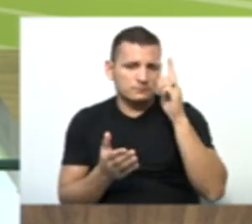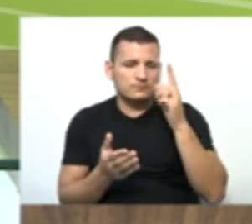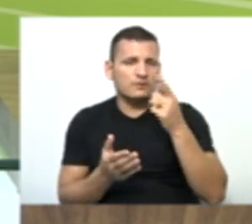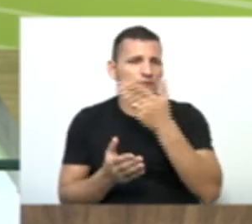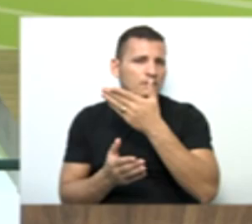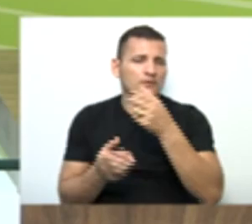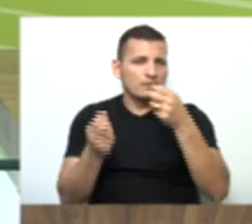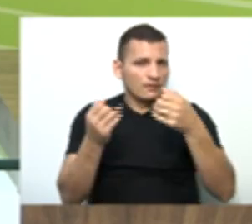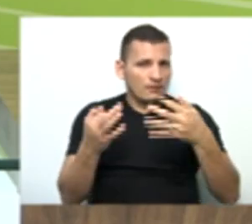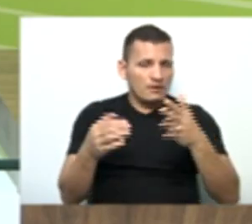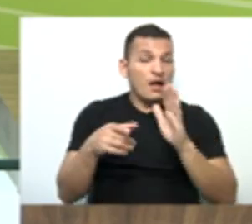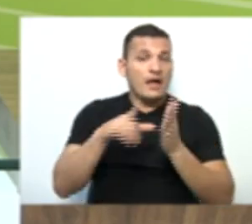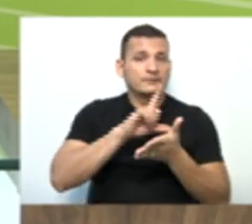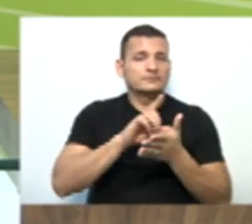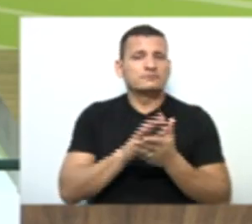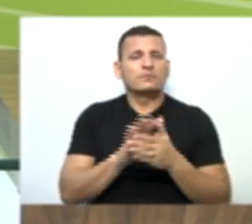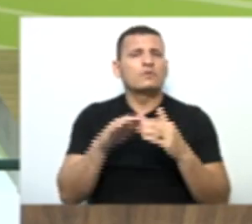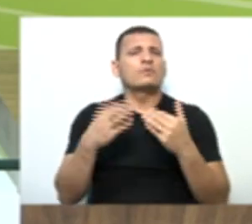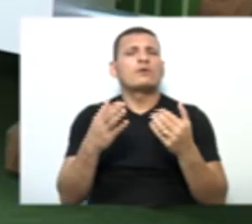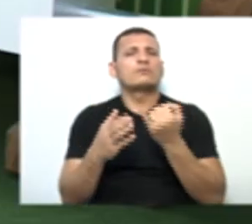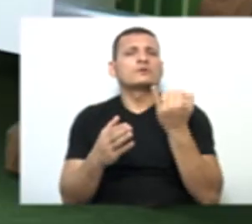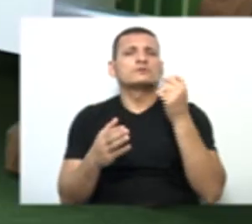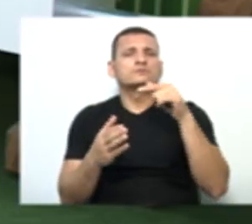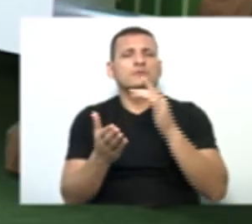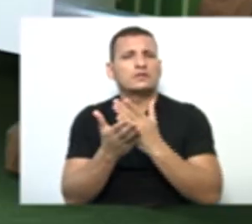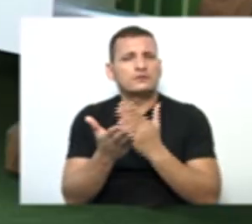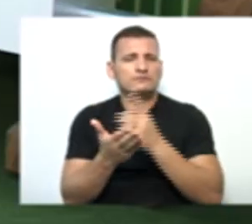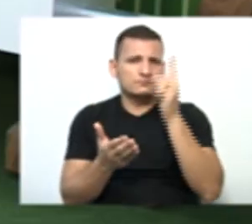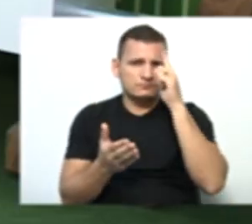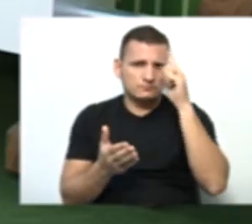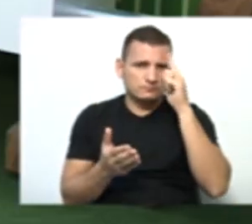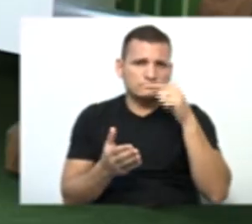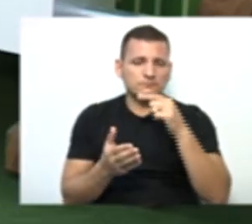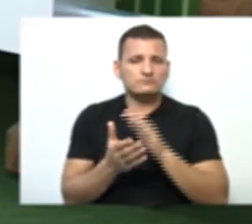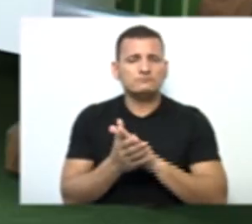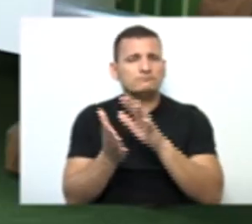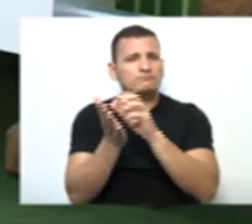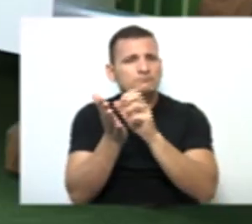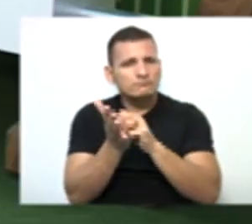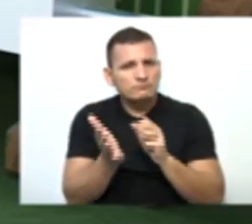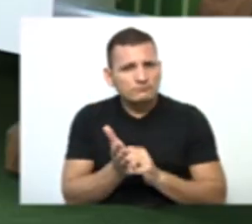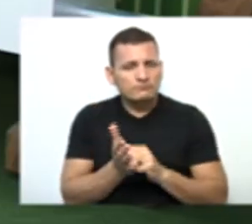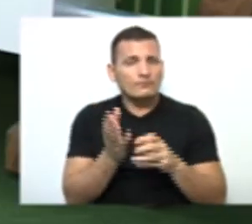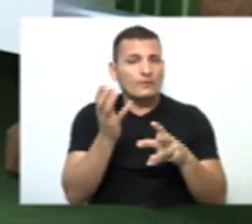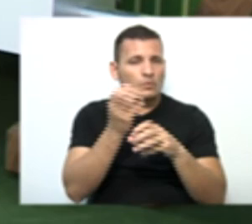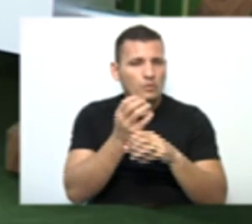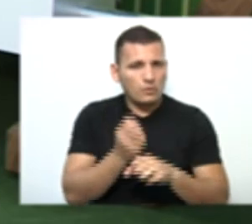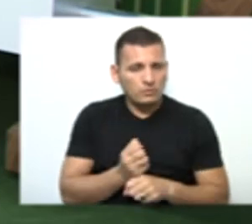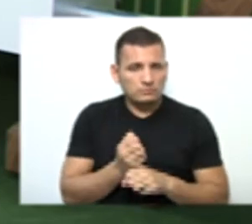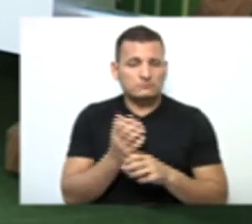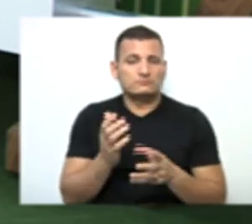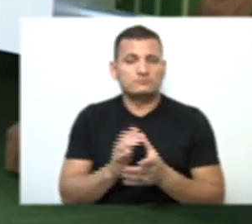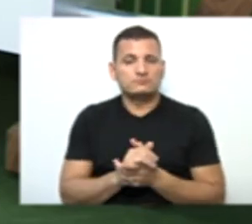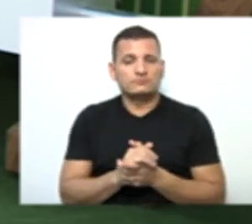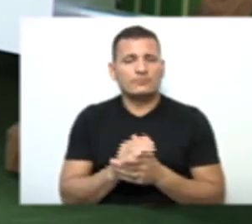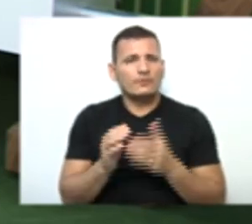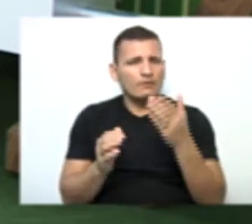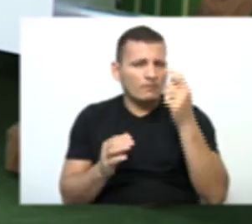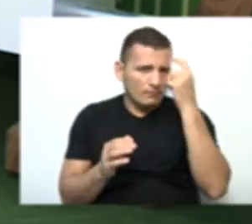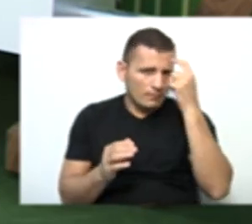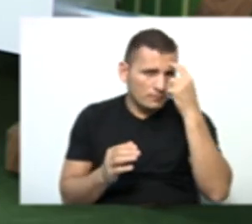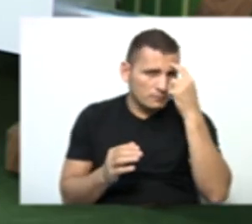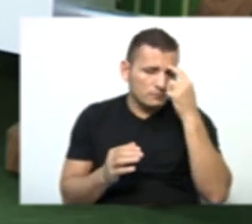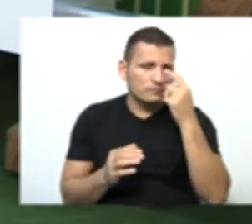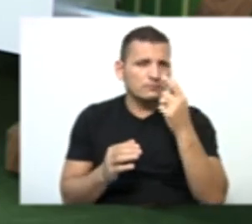senhora falou lá no começo, qual é a importância desse livro diário? Da escrituração contábil. A gente pensa que escrituração